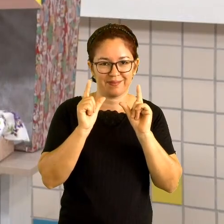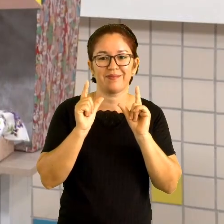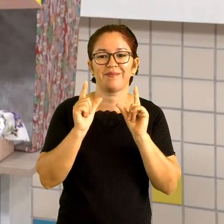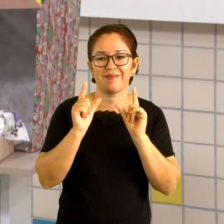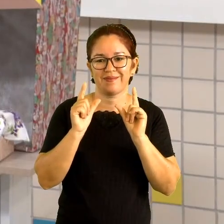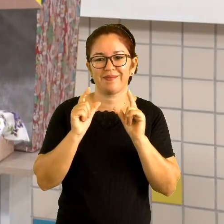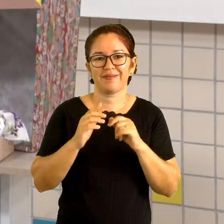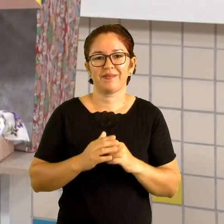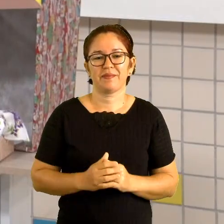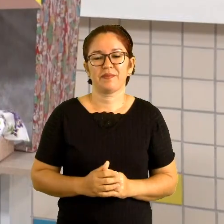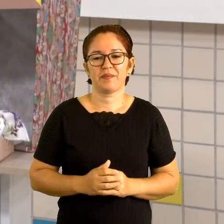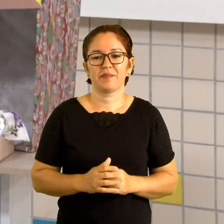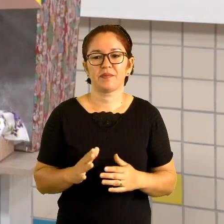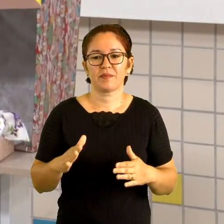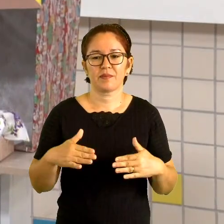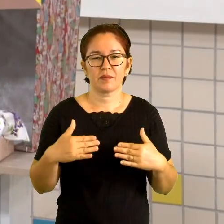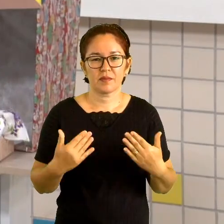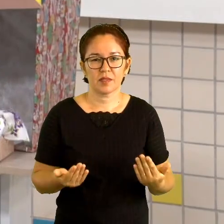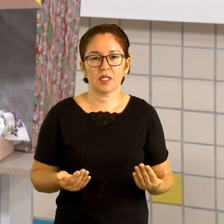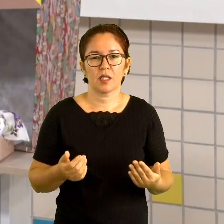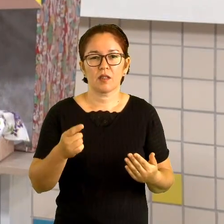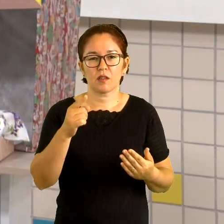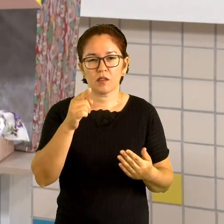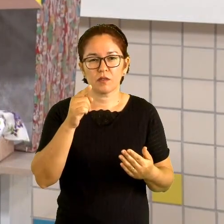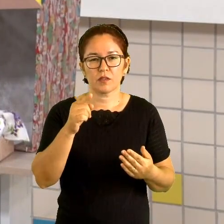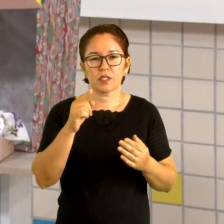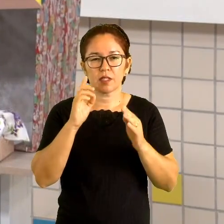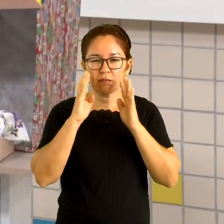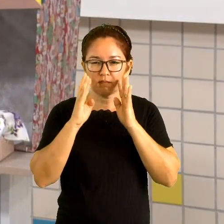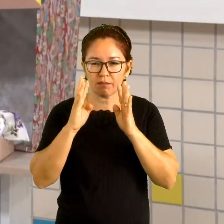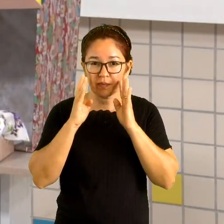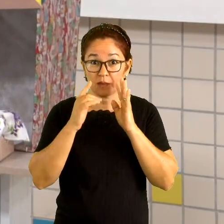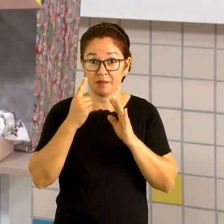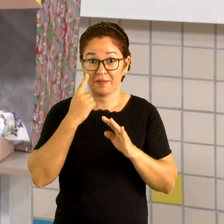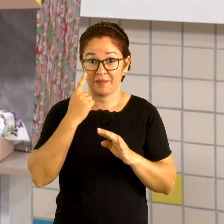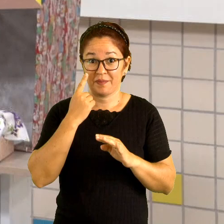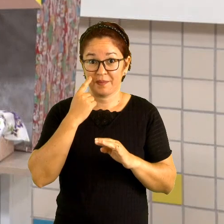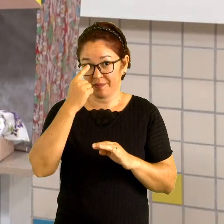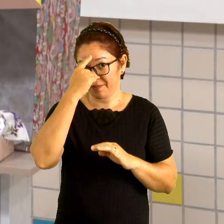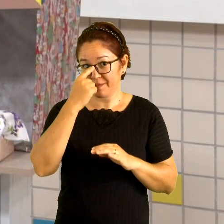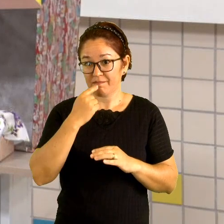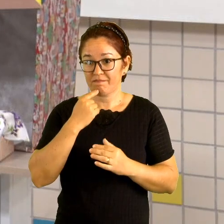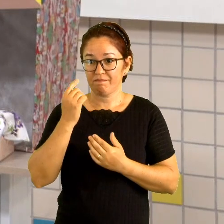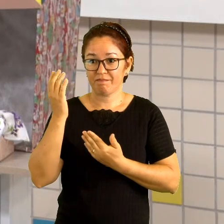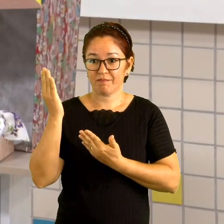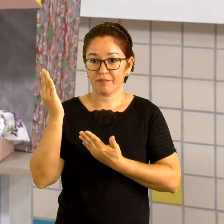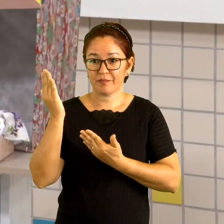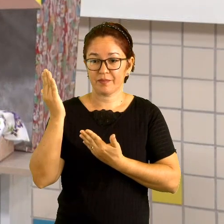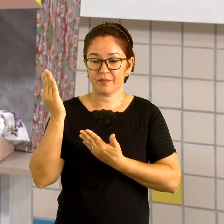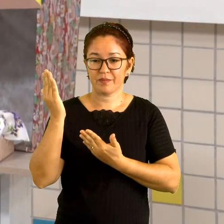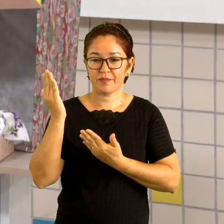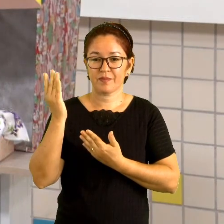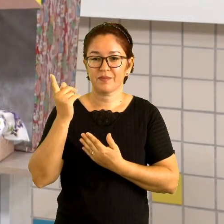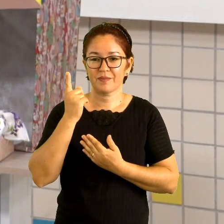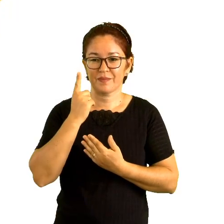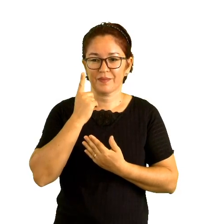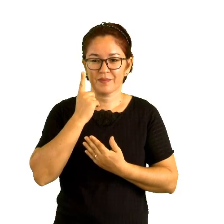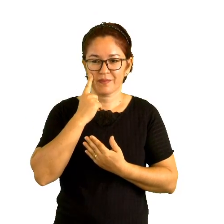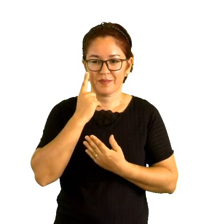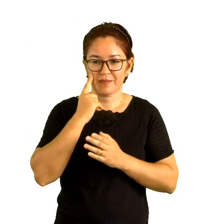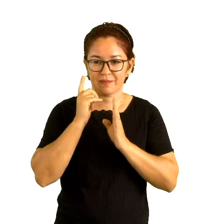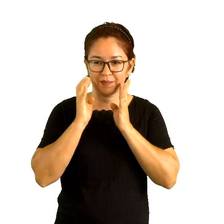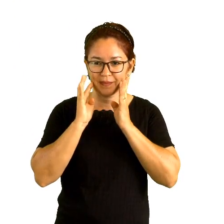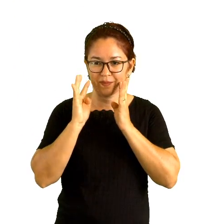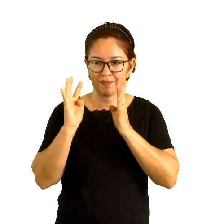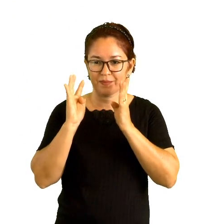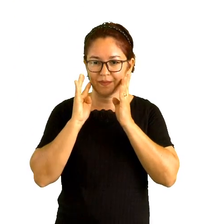só, observa tudo direitinho e olha só essa imagem na tela. Vocês vão observar a imagem que vai estar na tela para